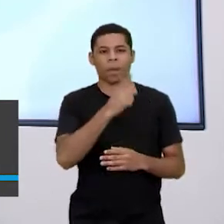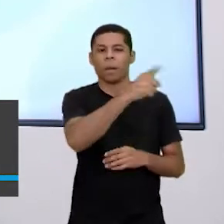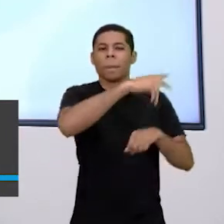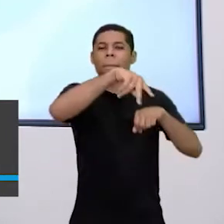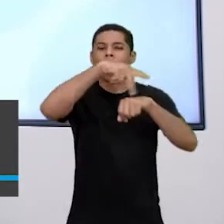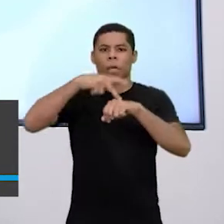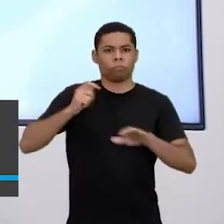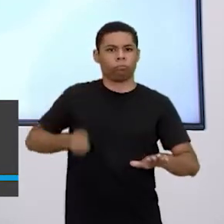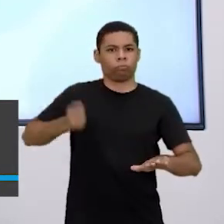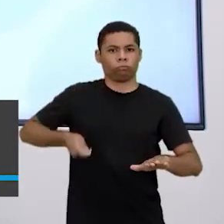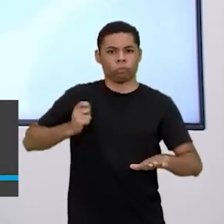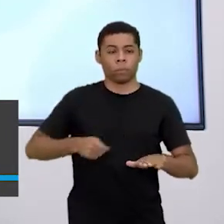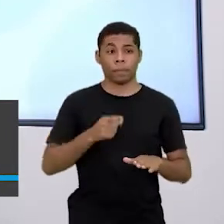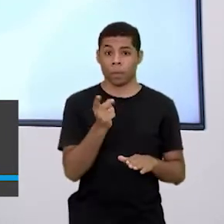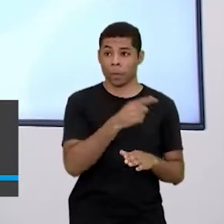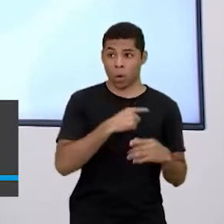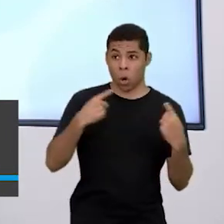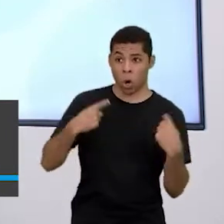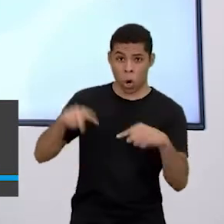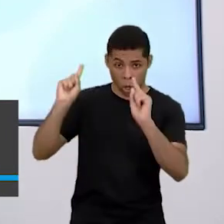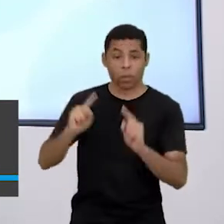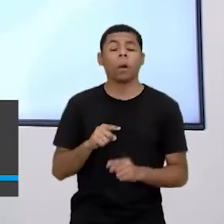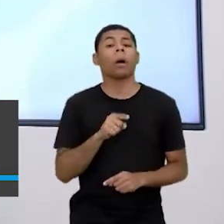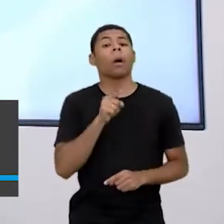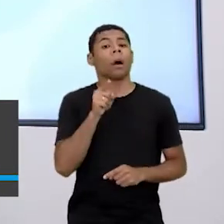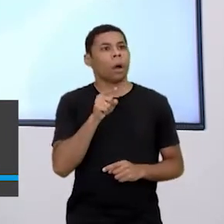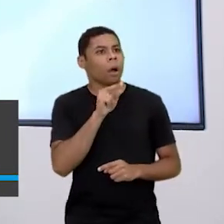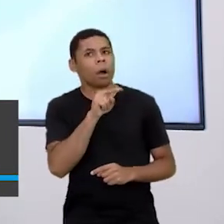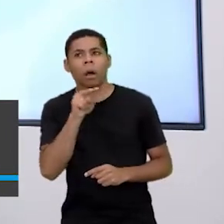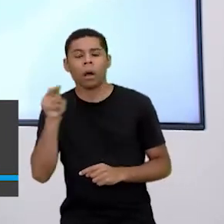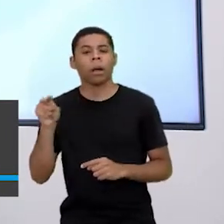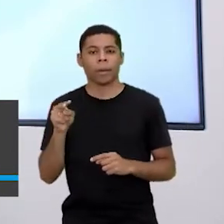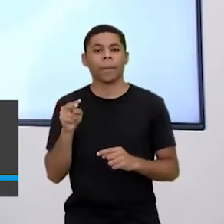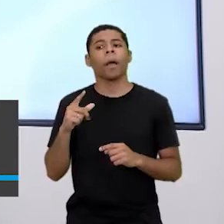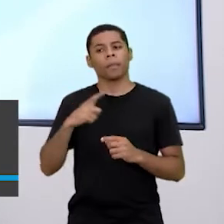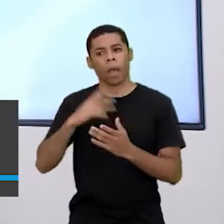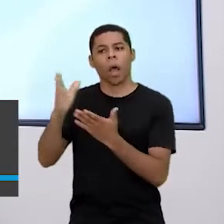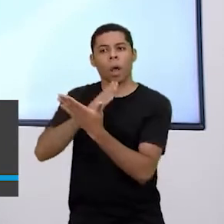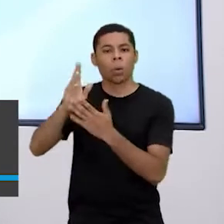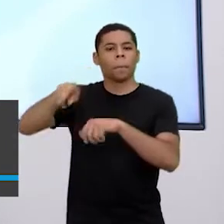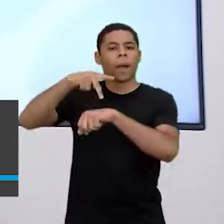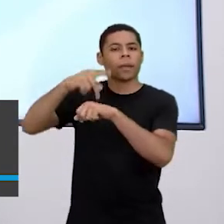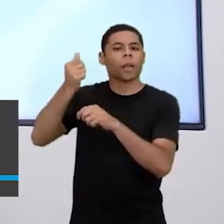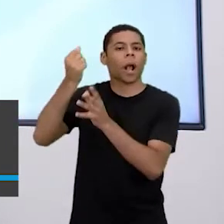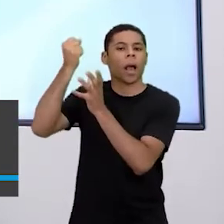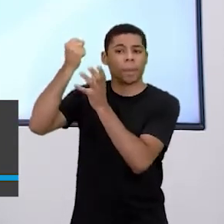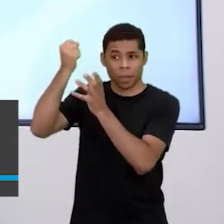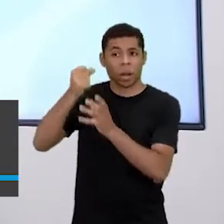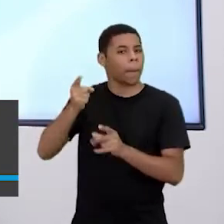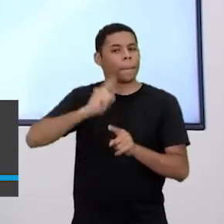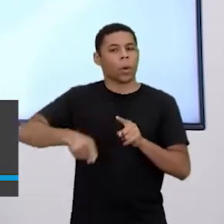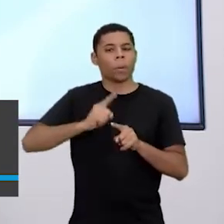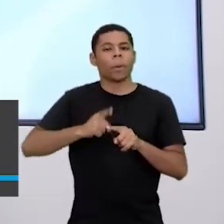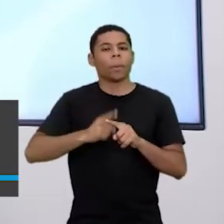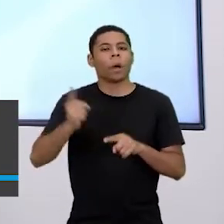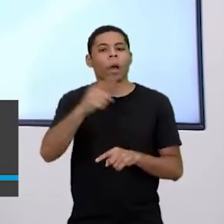um discurso contra o autoritarismo, e ele foi proibido em países capitalistas, porque faz uma